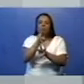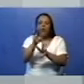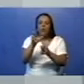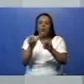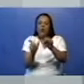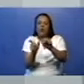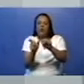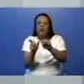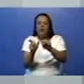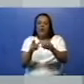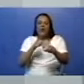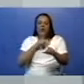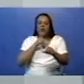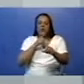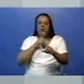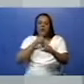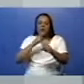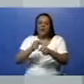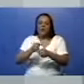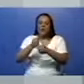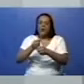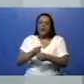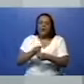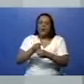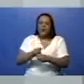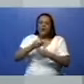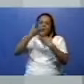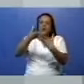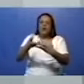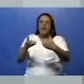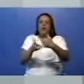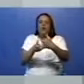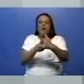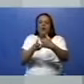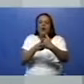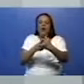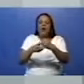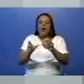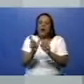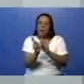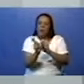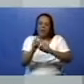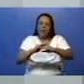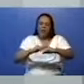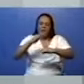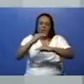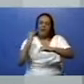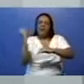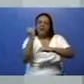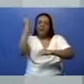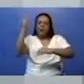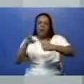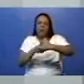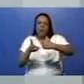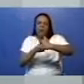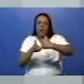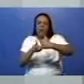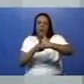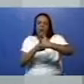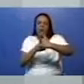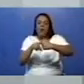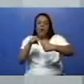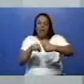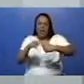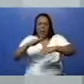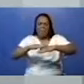o sintagma verbal, o próprio nome já diz. Qual a palavra mais importante do sintagma verbal? O verbo. É o verbo